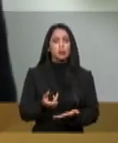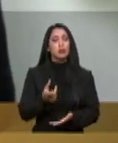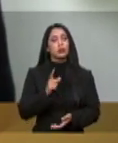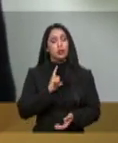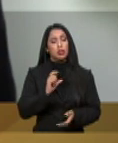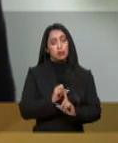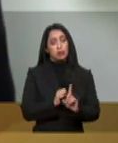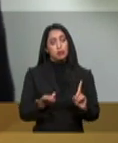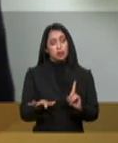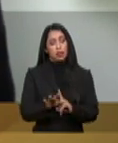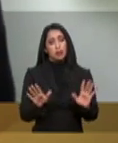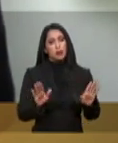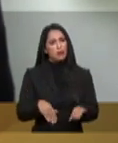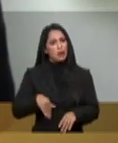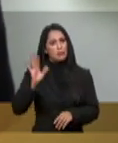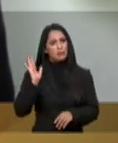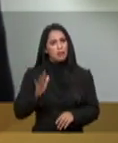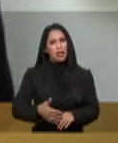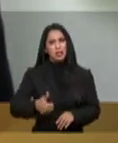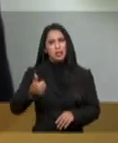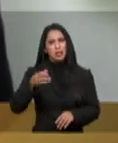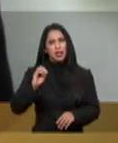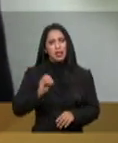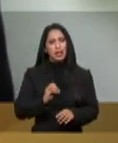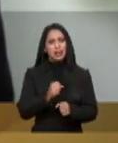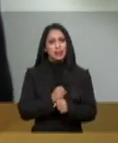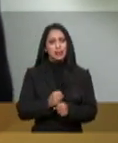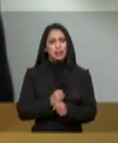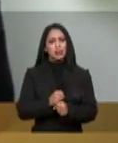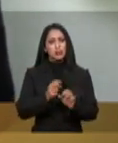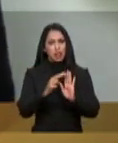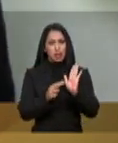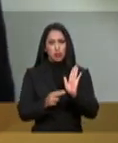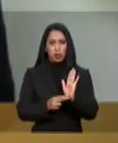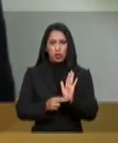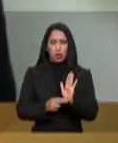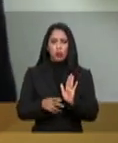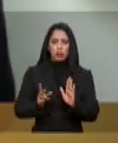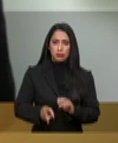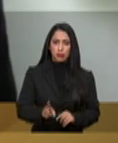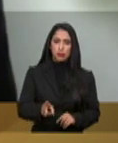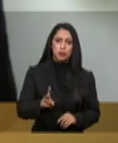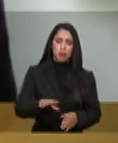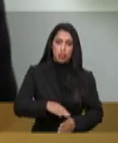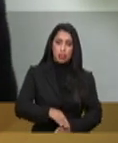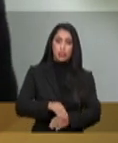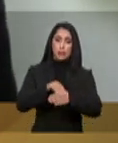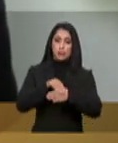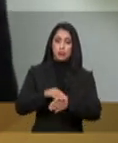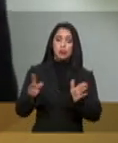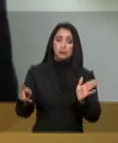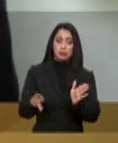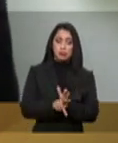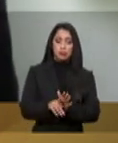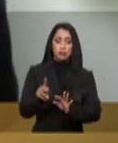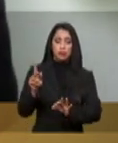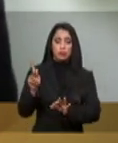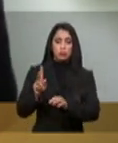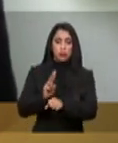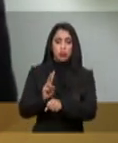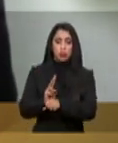Em verdade, faz mais de uma década que a norma legal em questão está em vigor e esses bens continuam tutelados pela ordem jurídica,